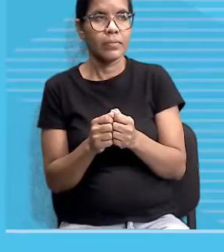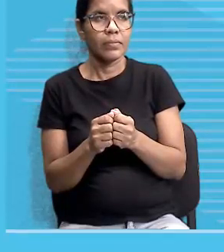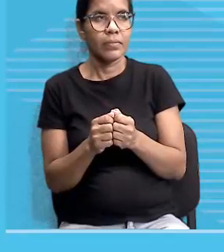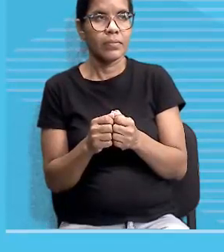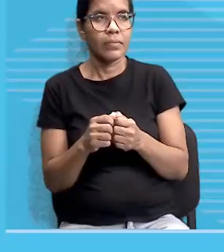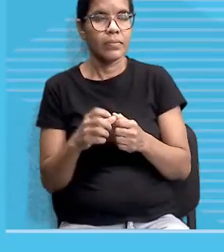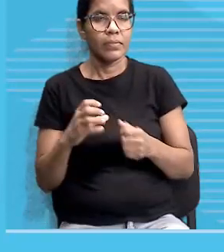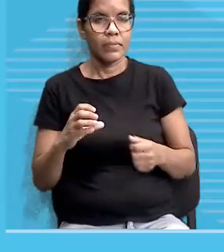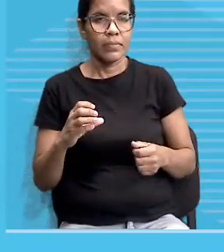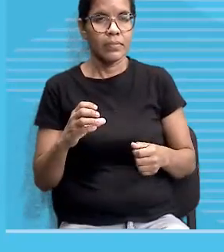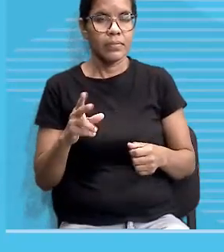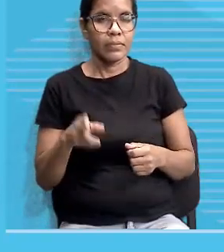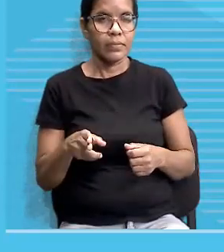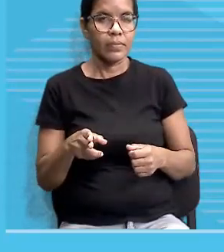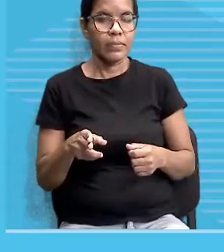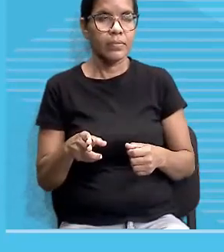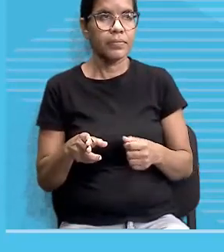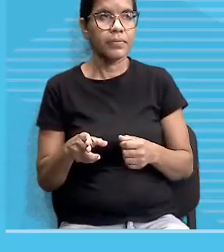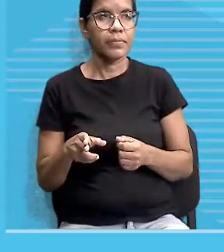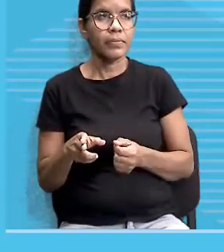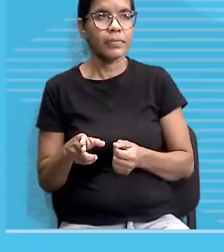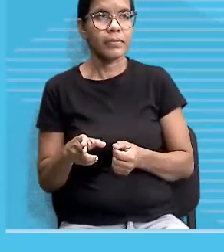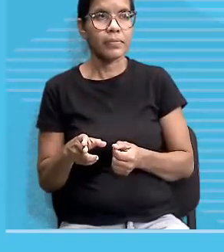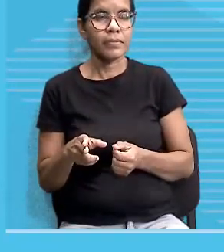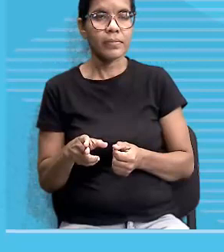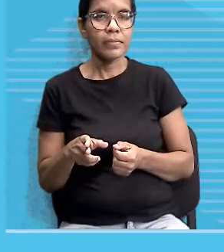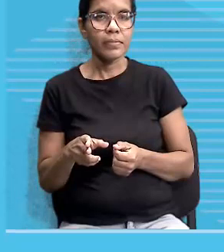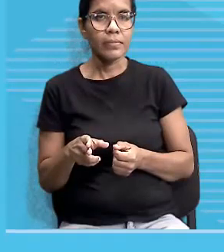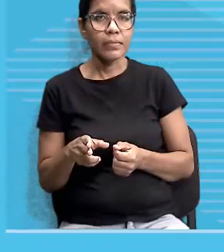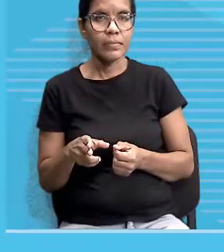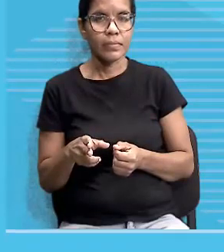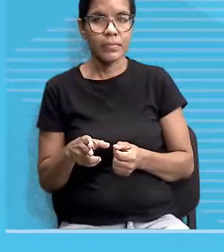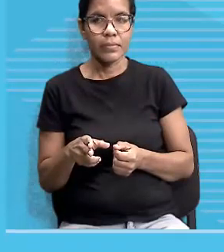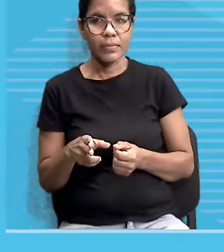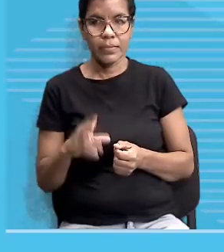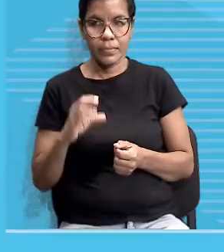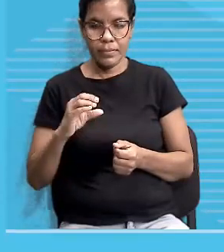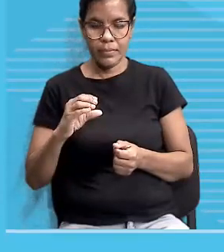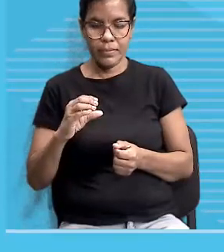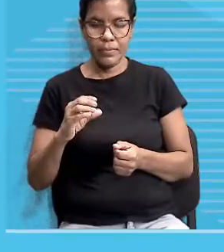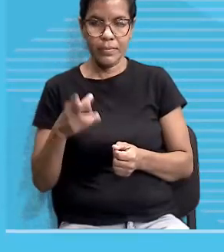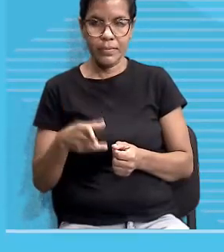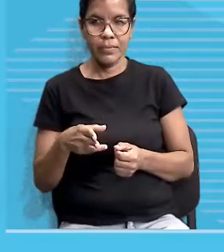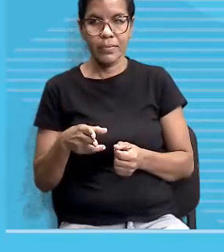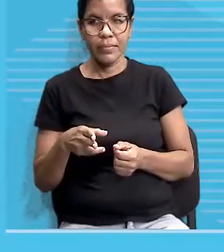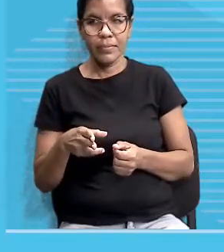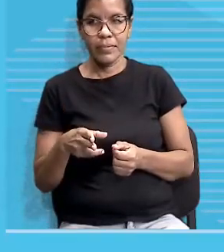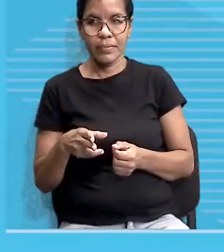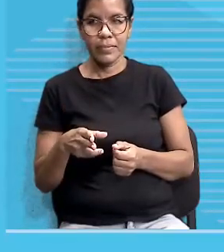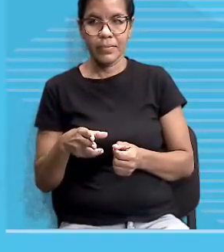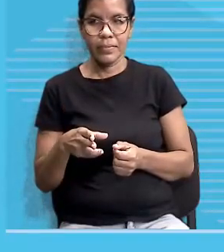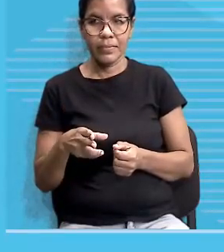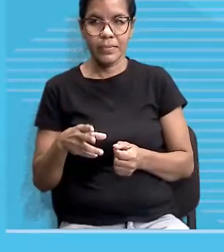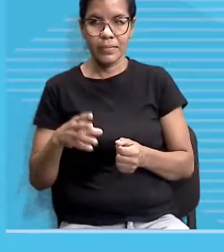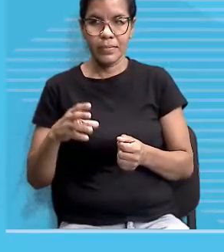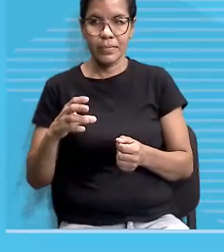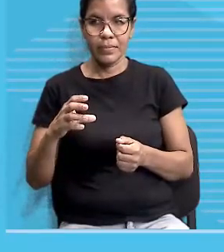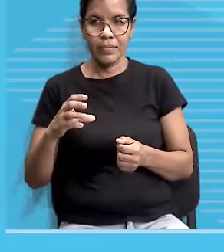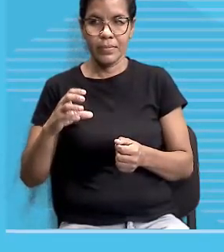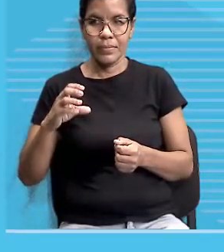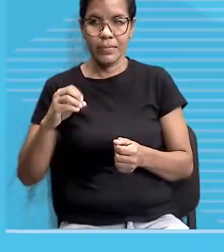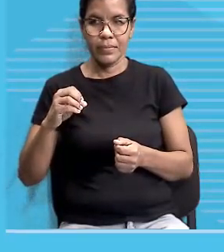o Zezinho né o calor específico do ferro é de aproximadamente 0,1